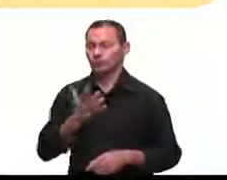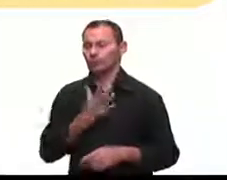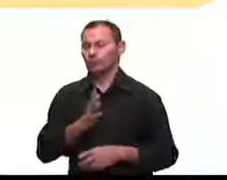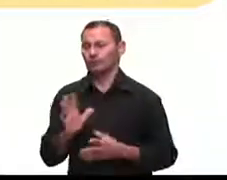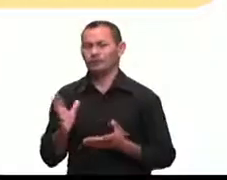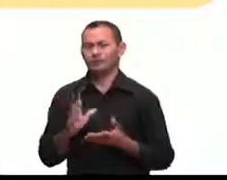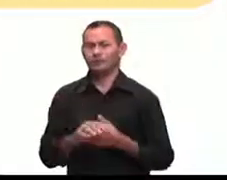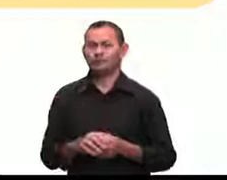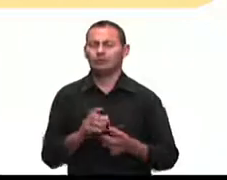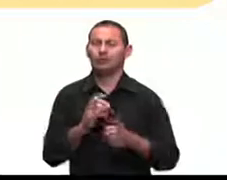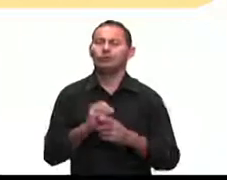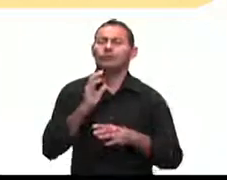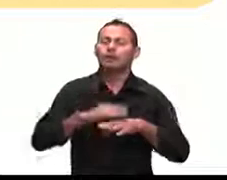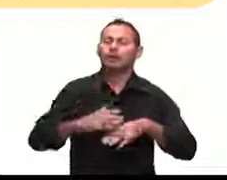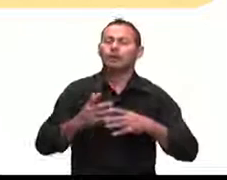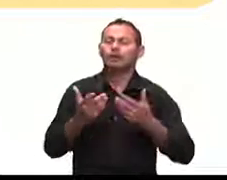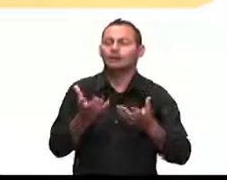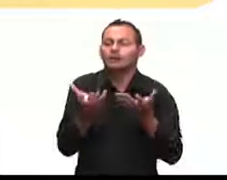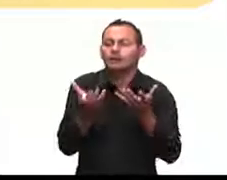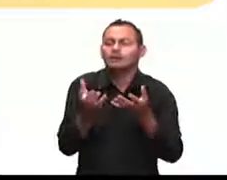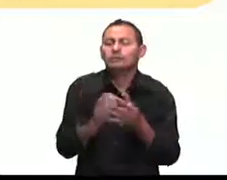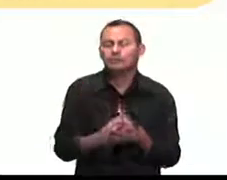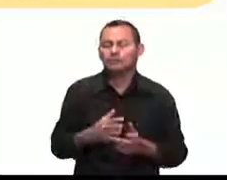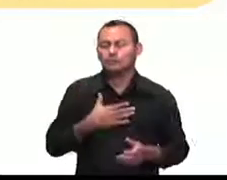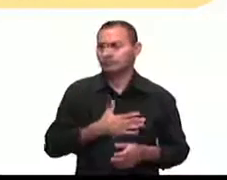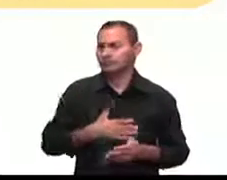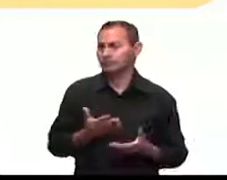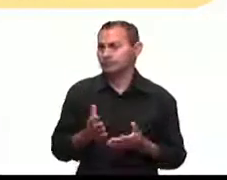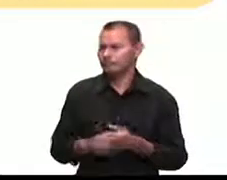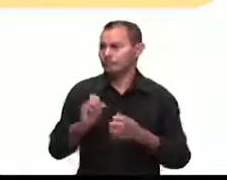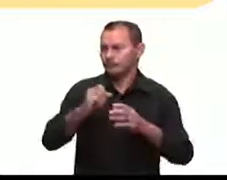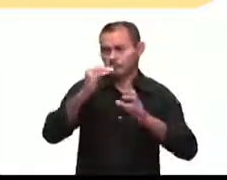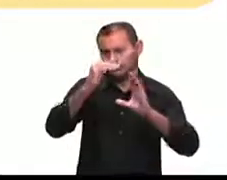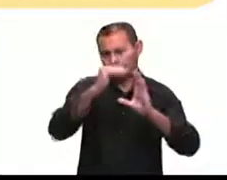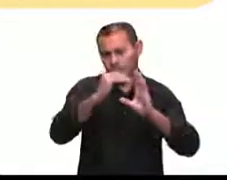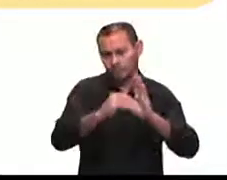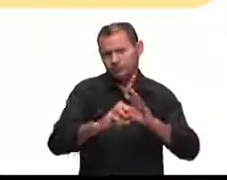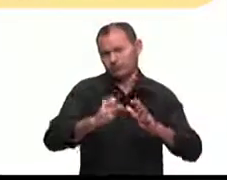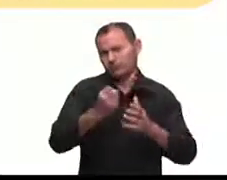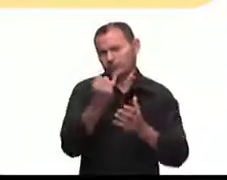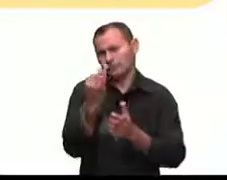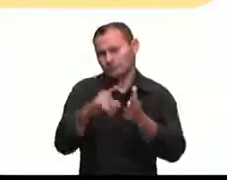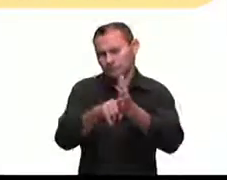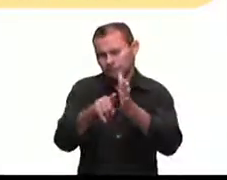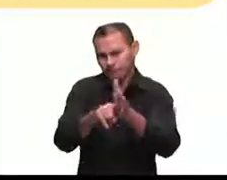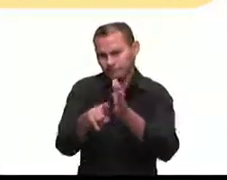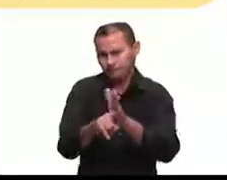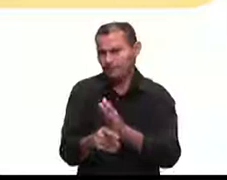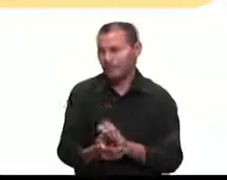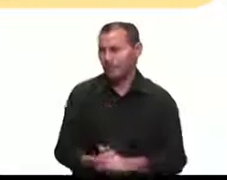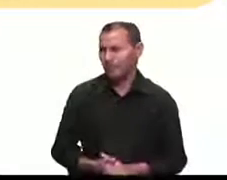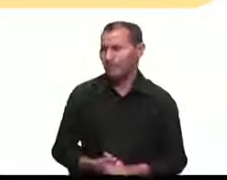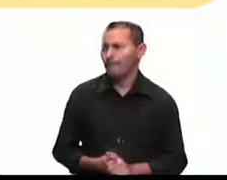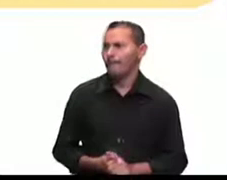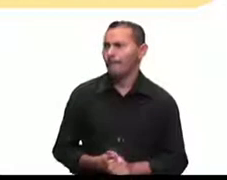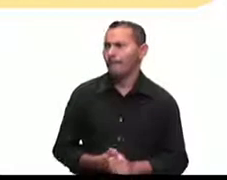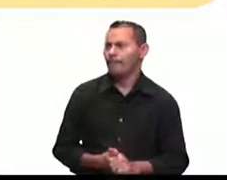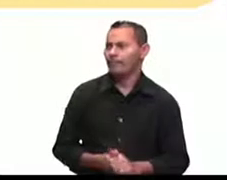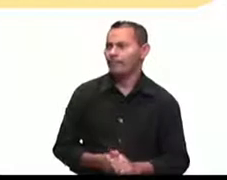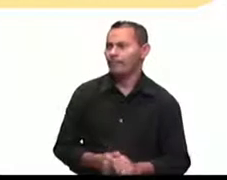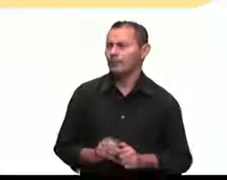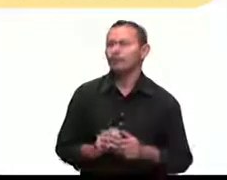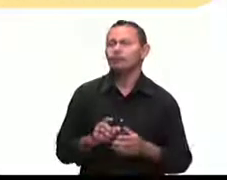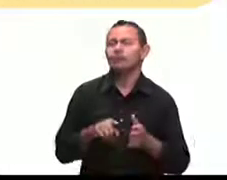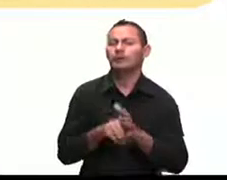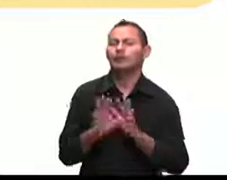lhe agradou nessas aulas, né? E assim por diante, várias perguntas, né? E